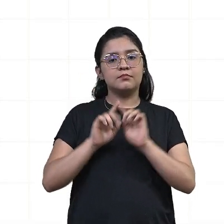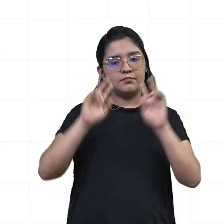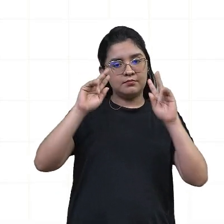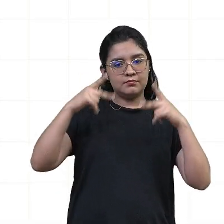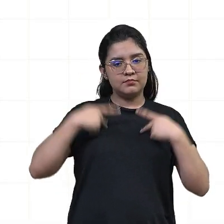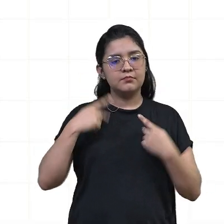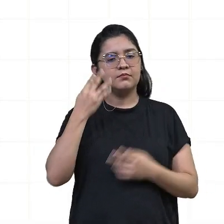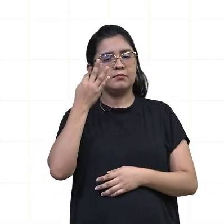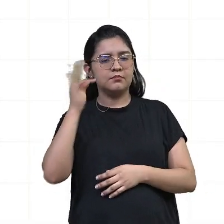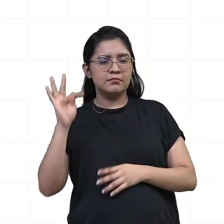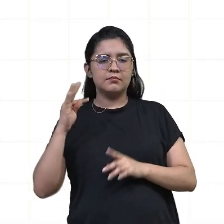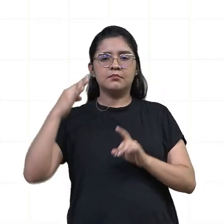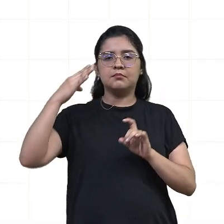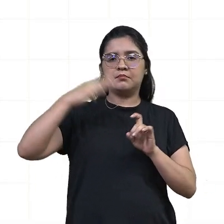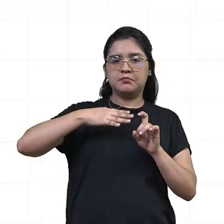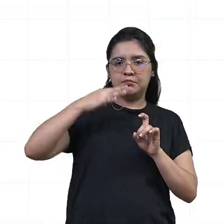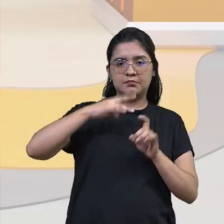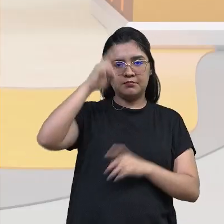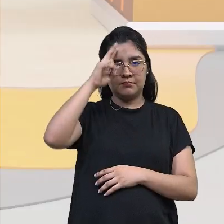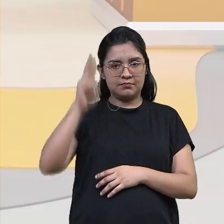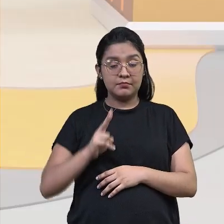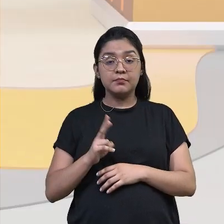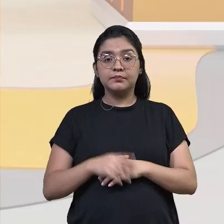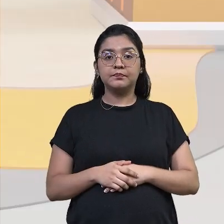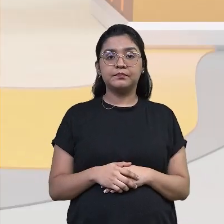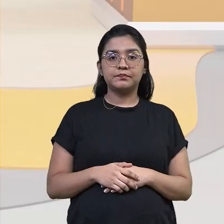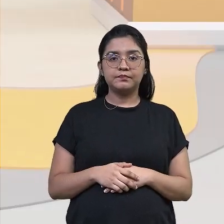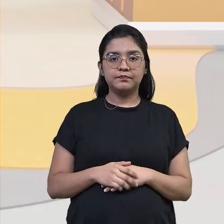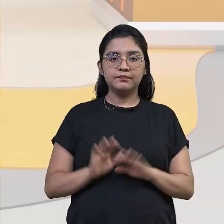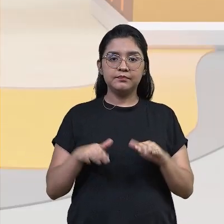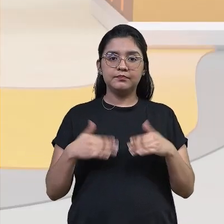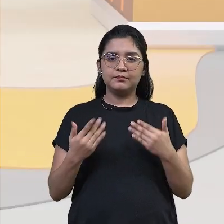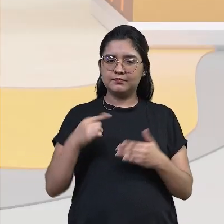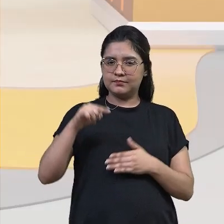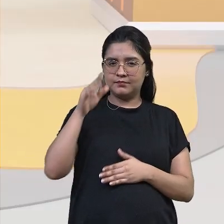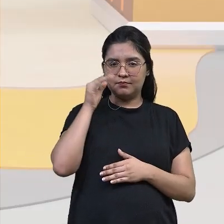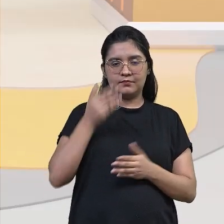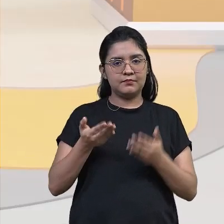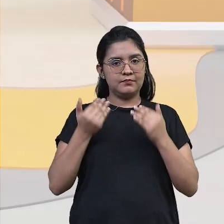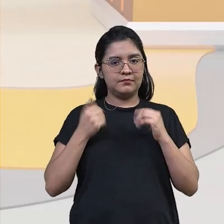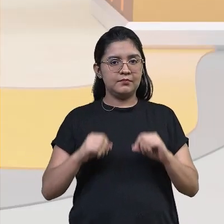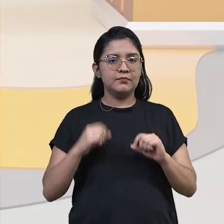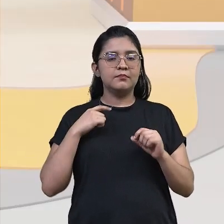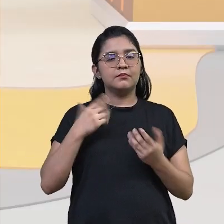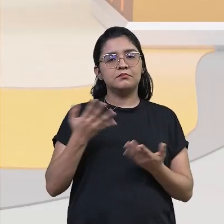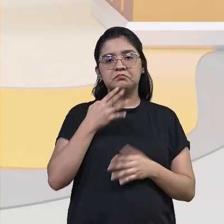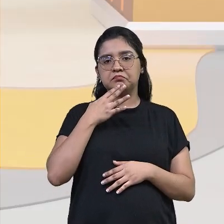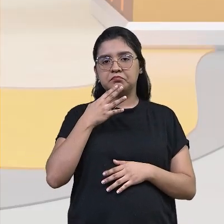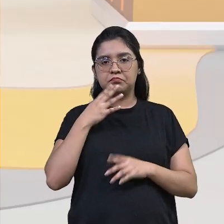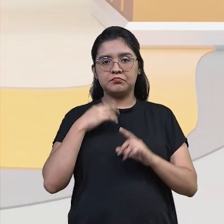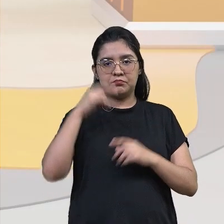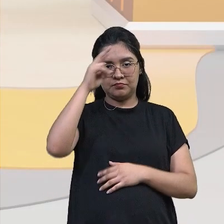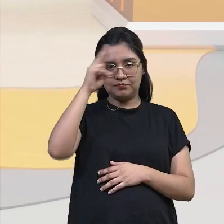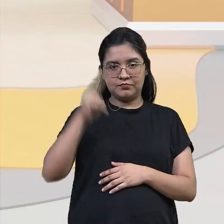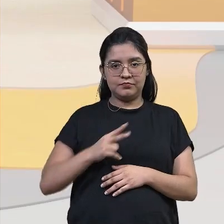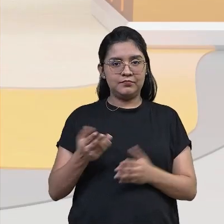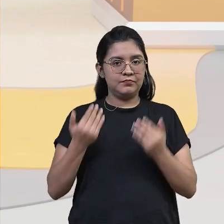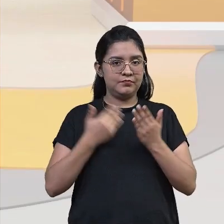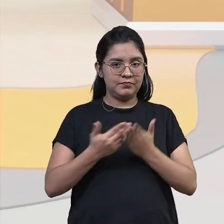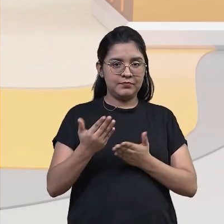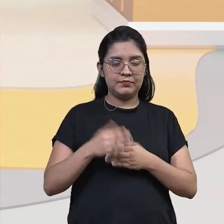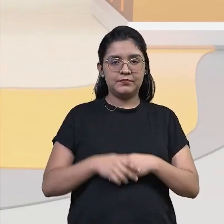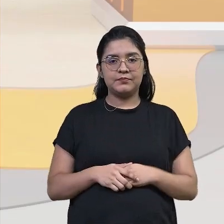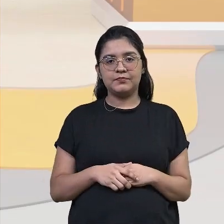humana, teorias, mitos e lendas. Ficaram curiosos? Então vamos saber um pouco melhor sobre essa história.